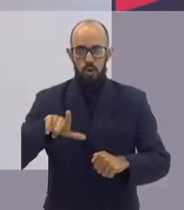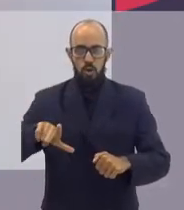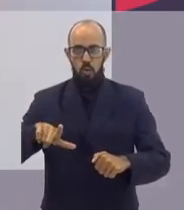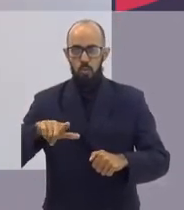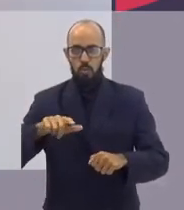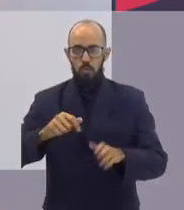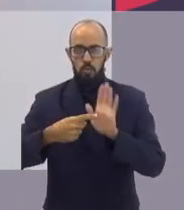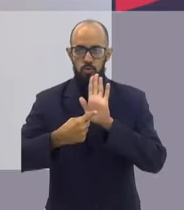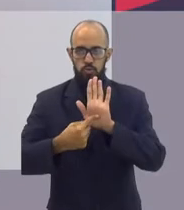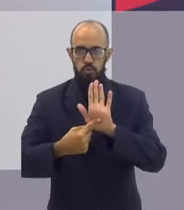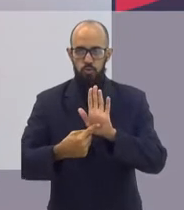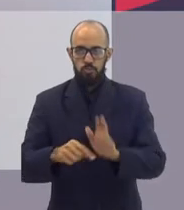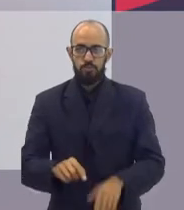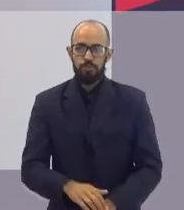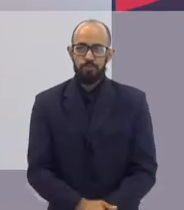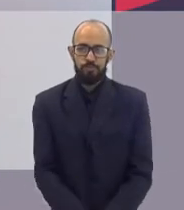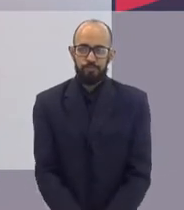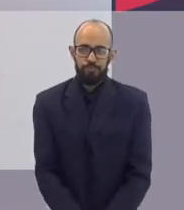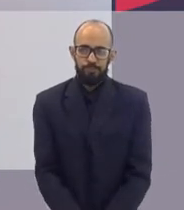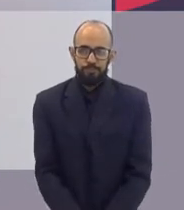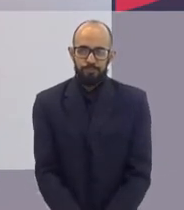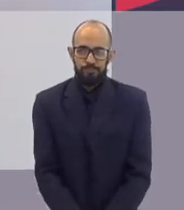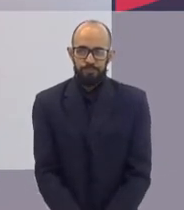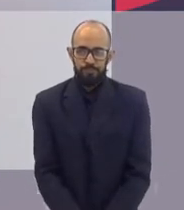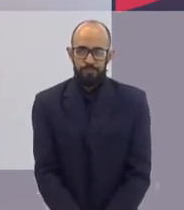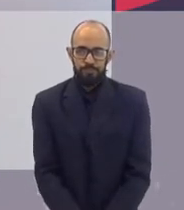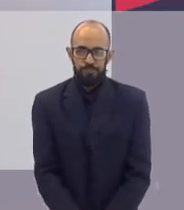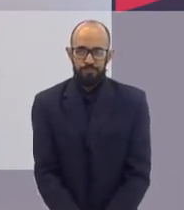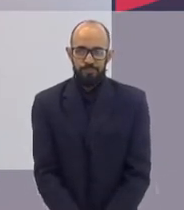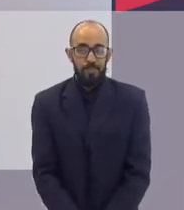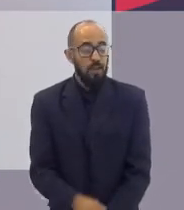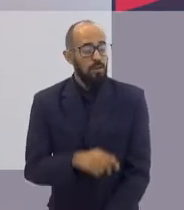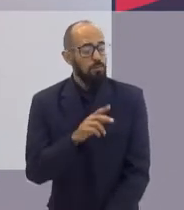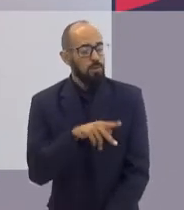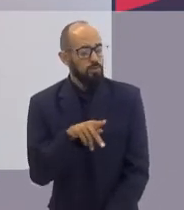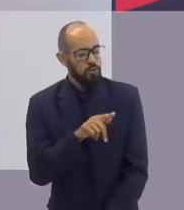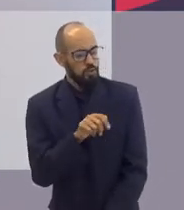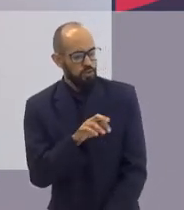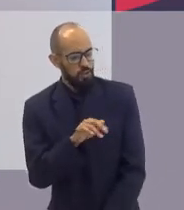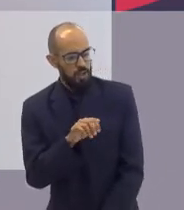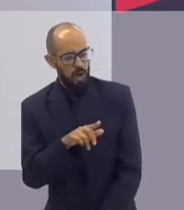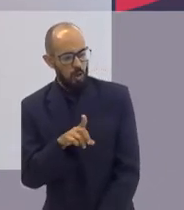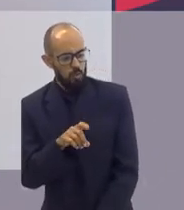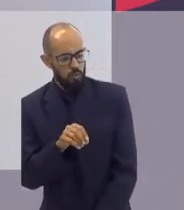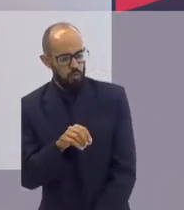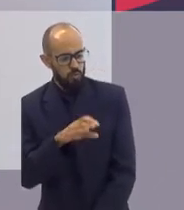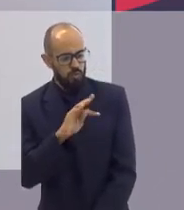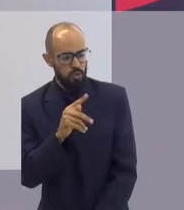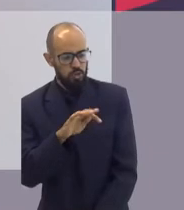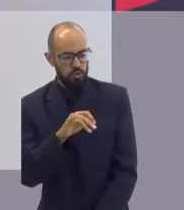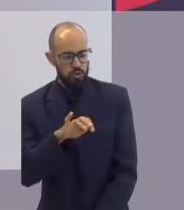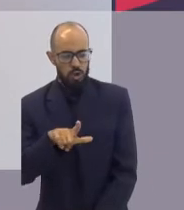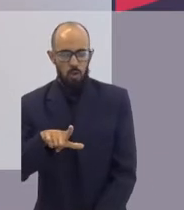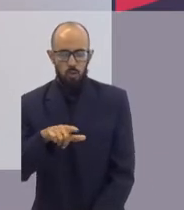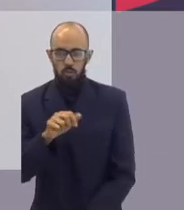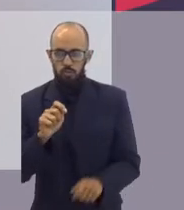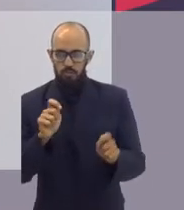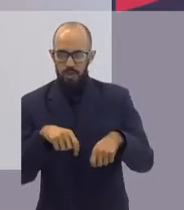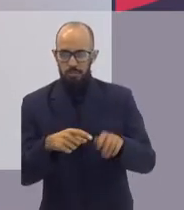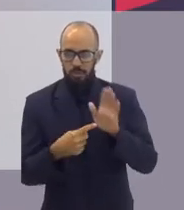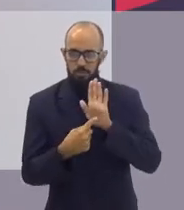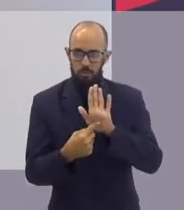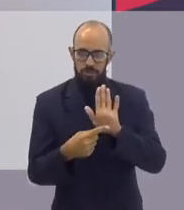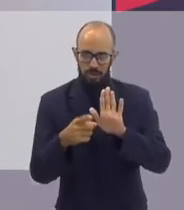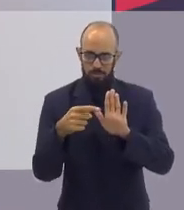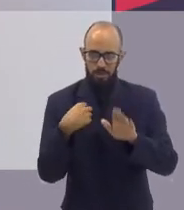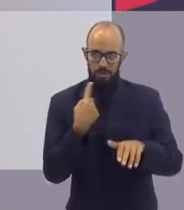inicialmente aquelas cartas. Acho que o professor Geraldo Xexéu pode mostrar para a gente essa carta que